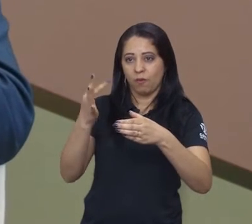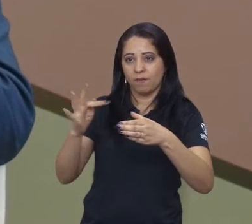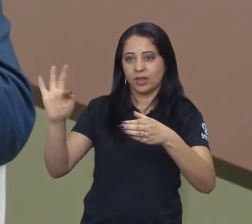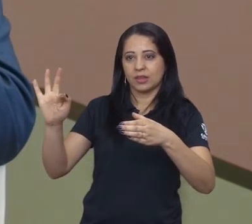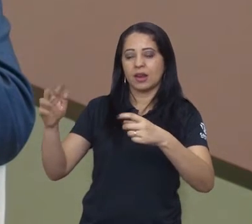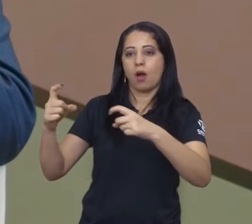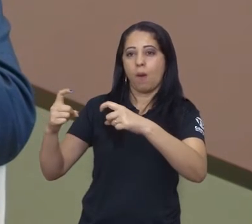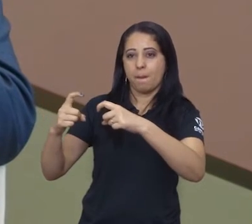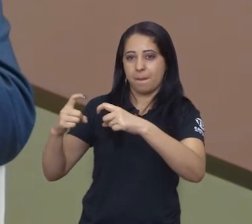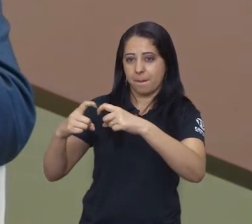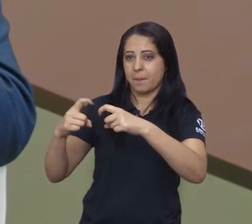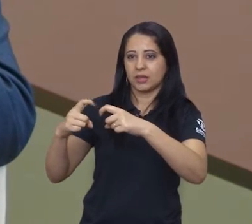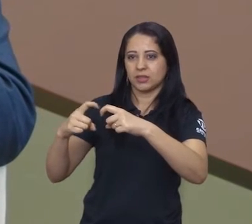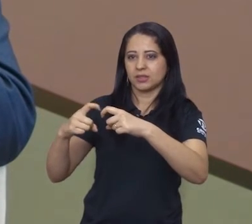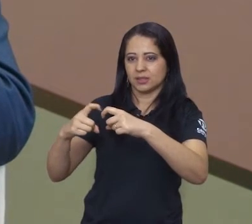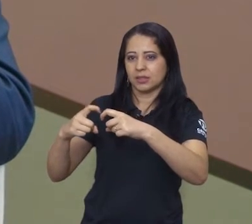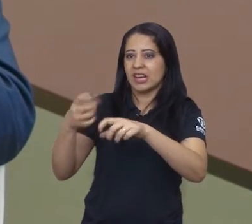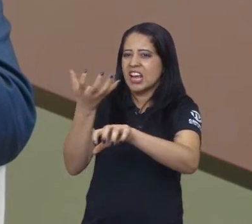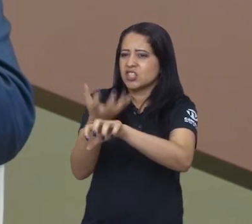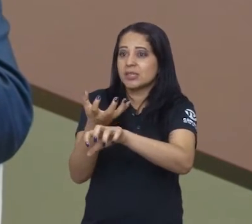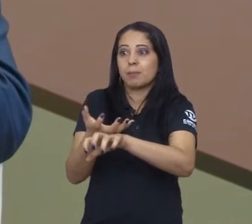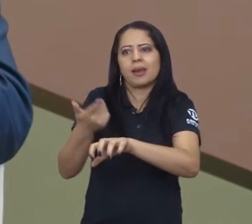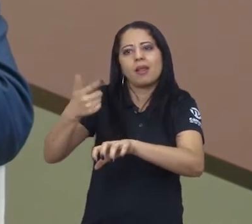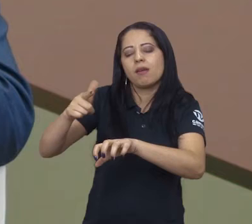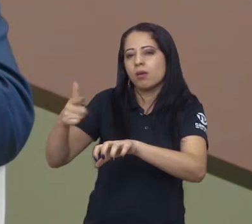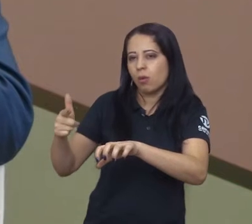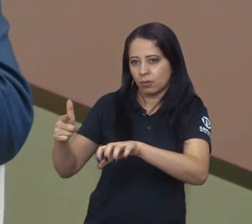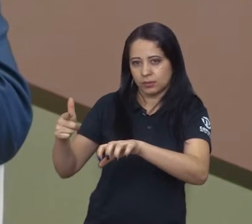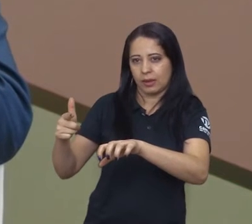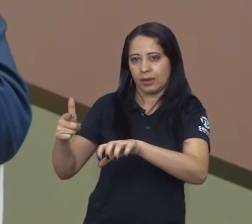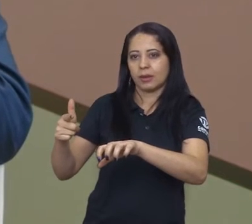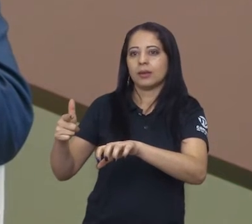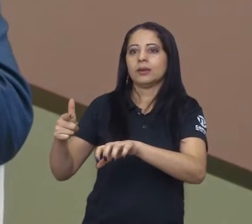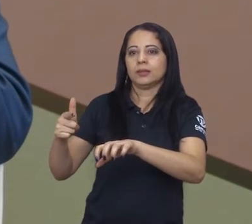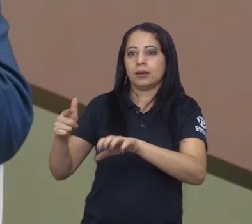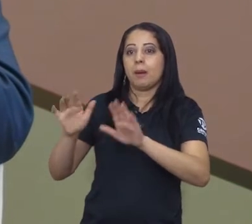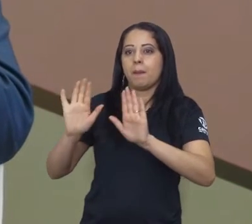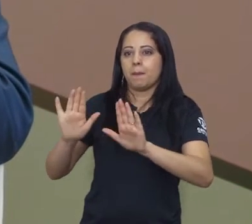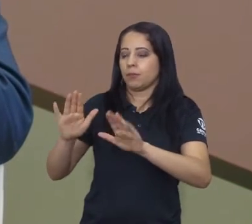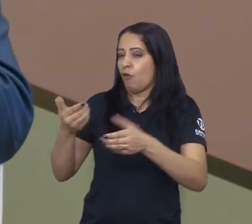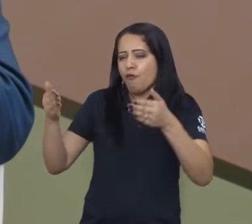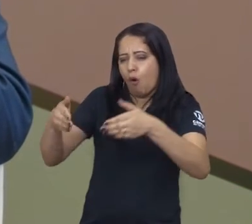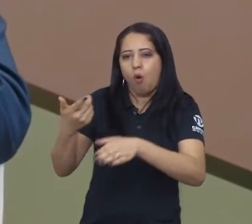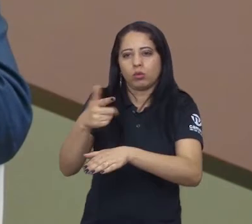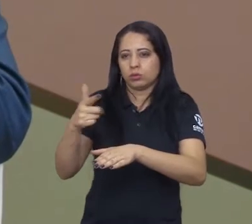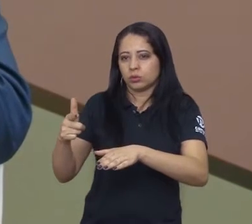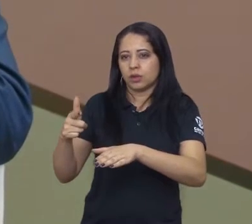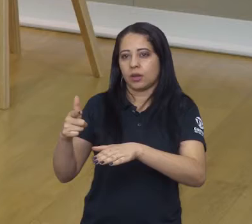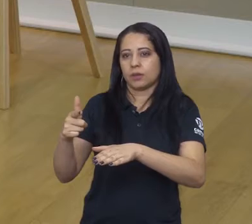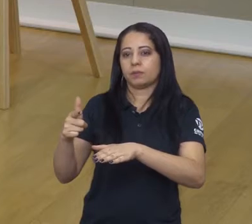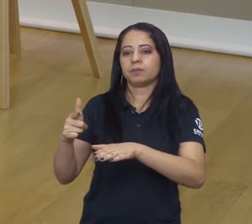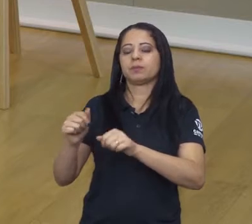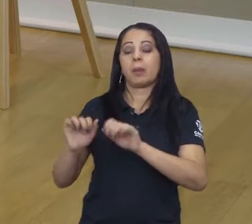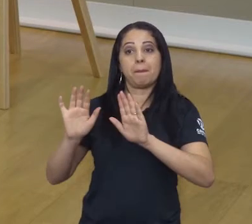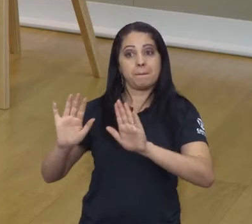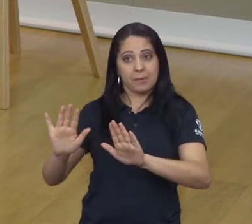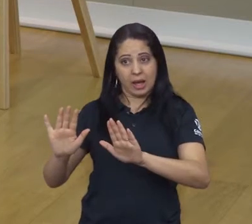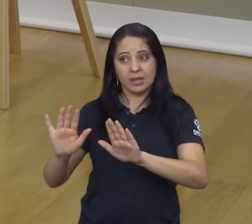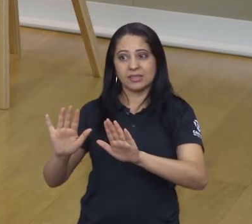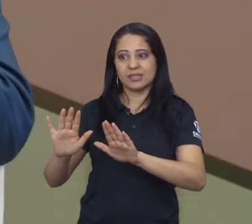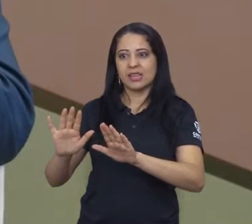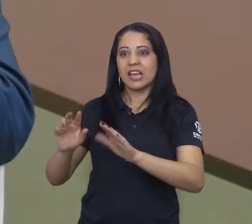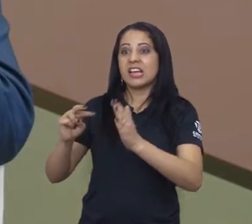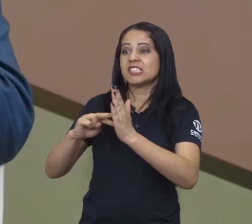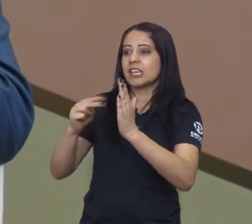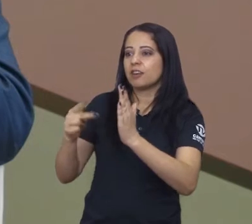especialidade ela não existe dentro do Conselho eh Regional de Medicina Federal de Medicina mas é é